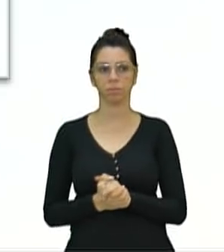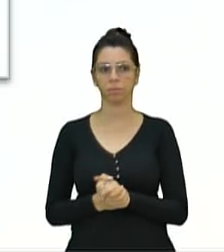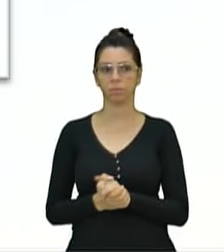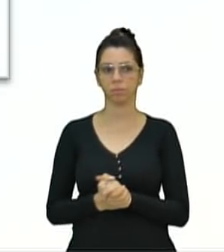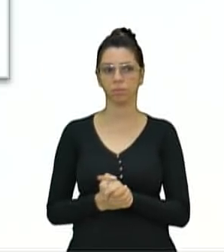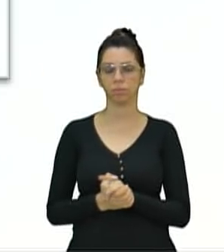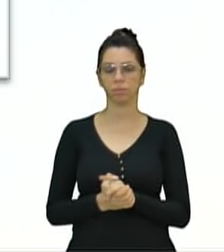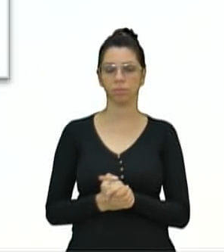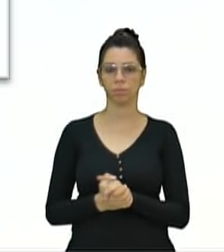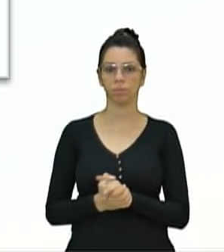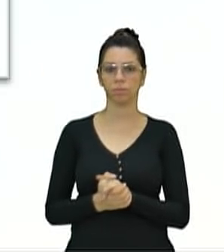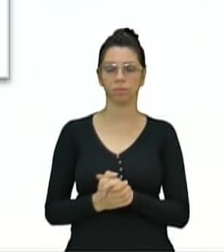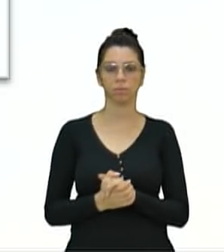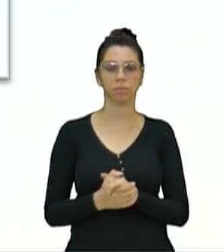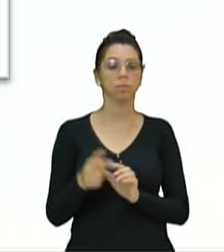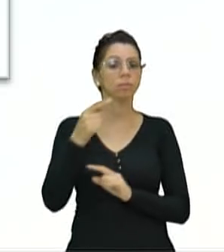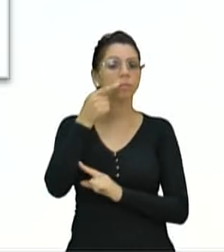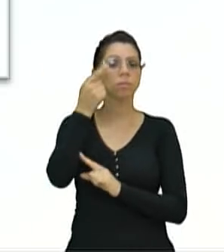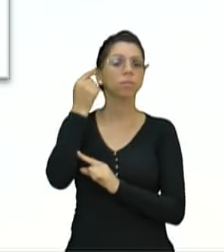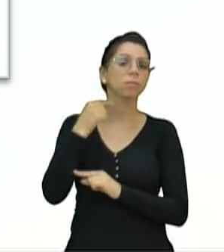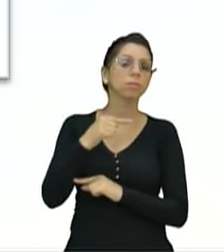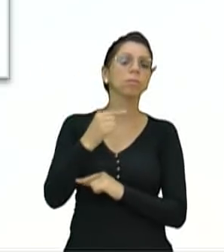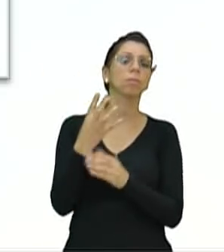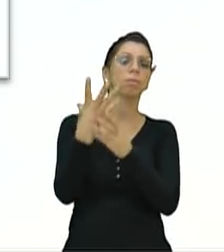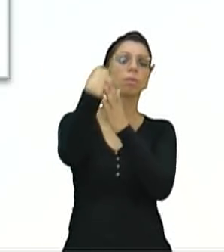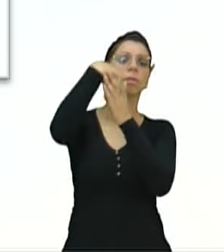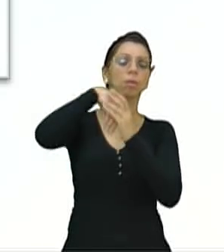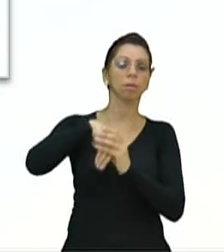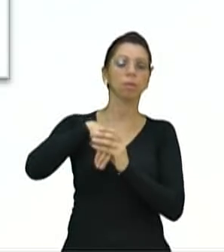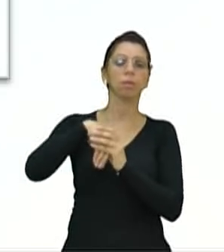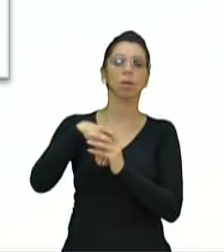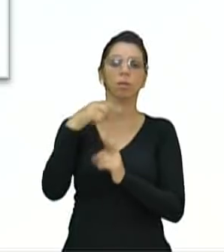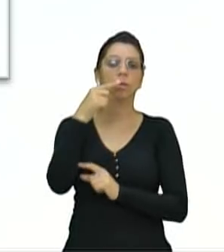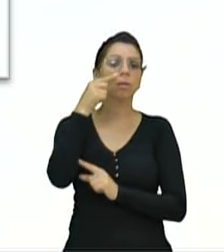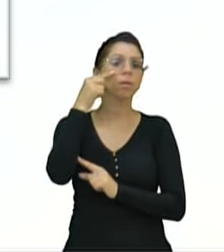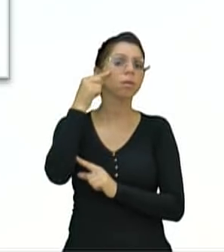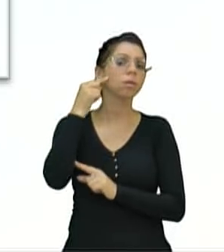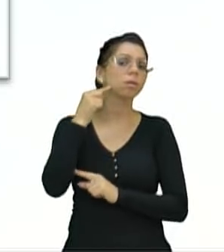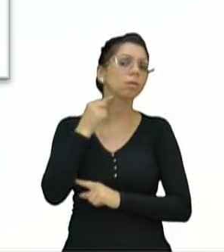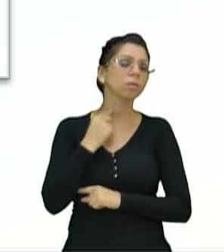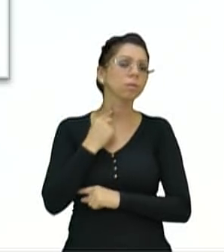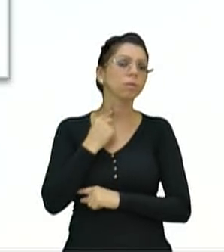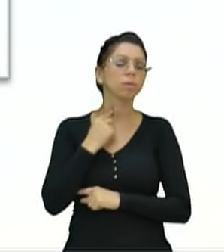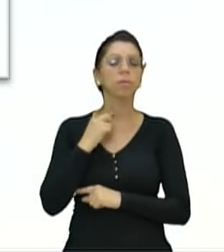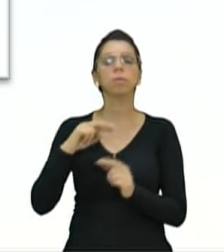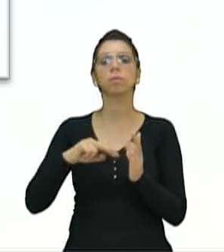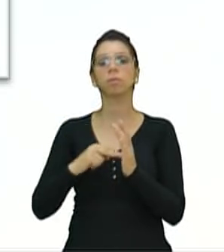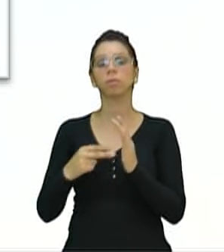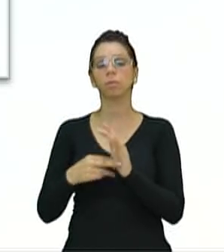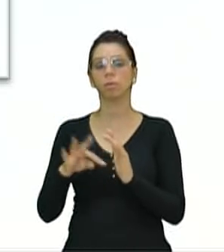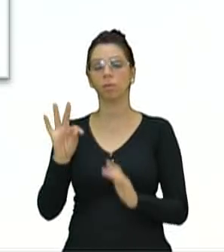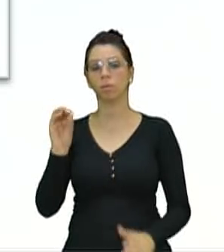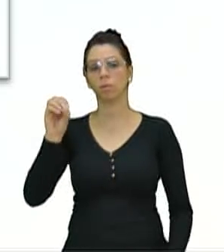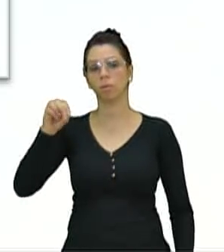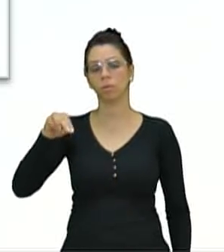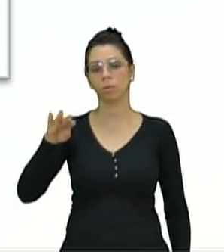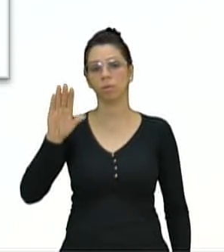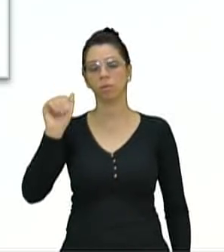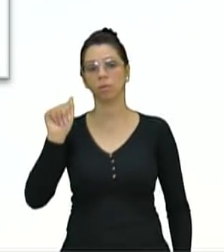Na região do nariz, na parte interna das vias aéreas, nós temos uma tonsila